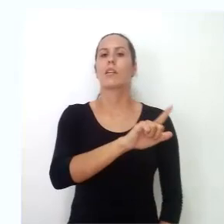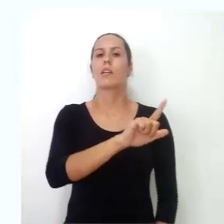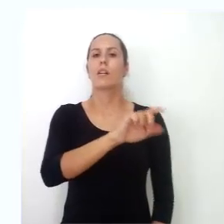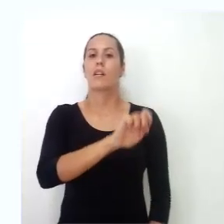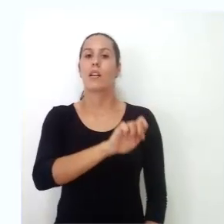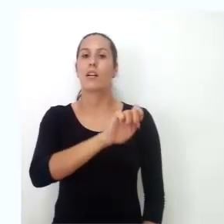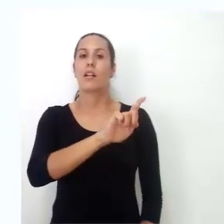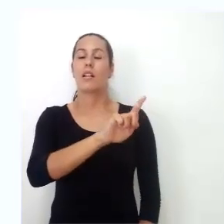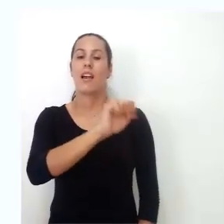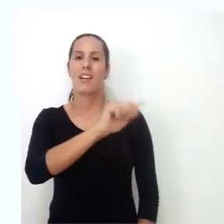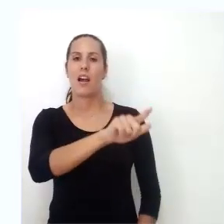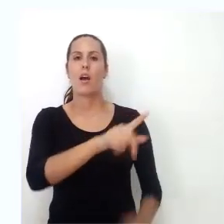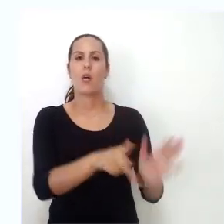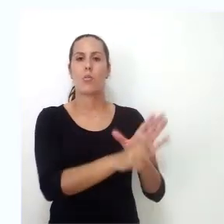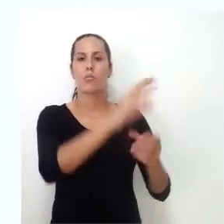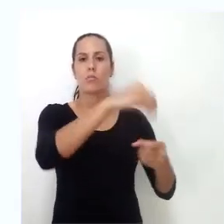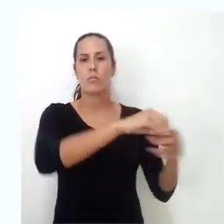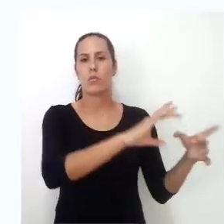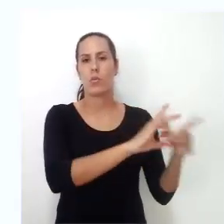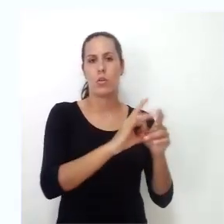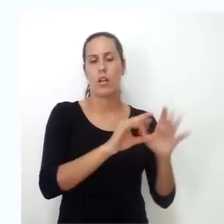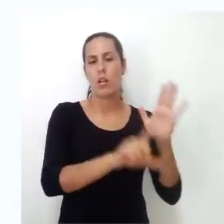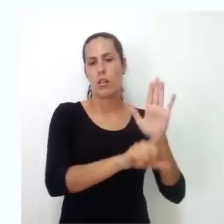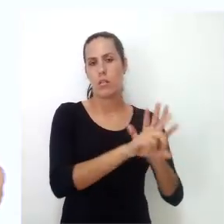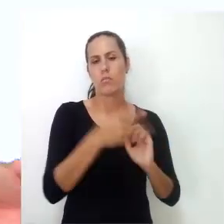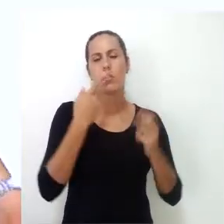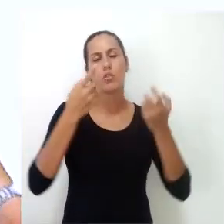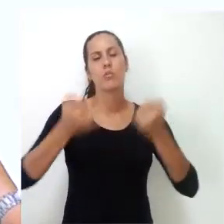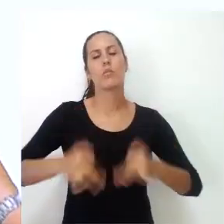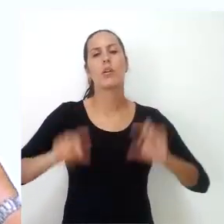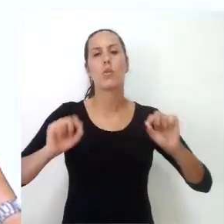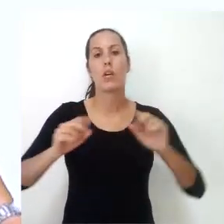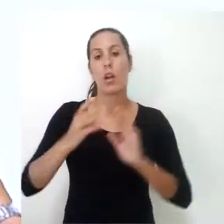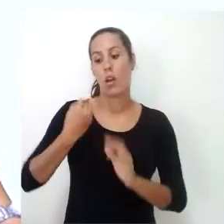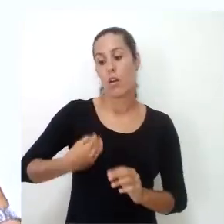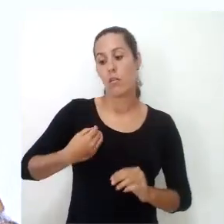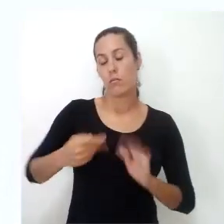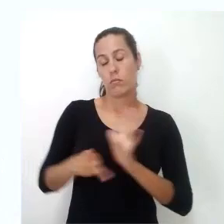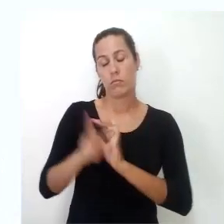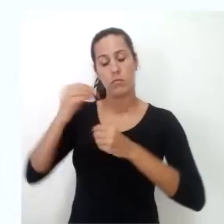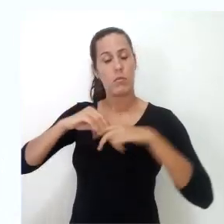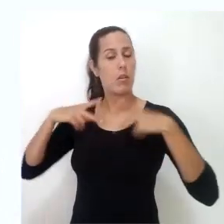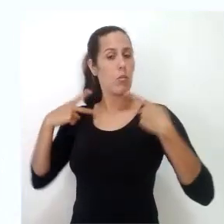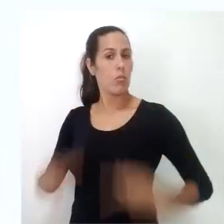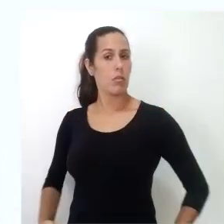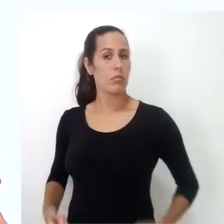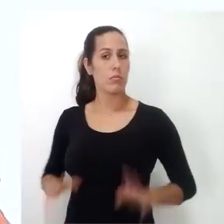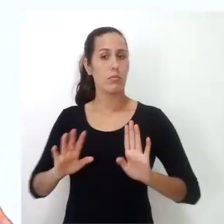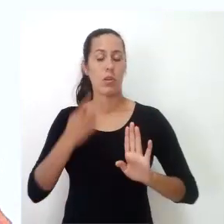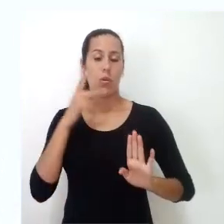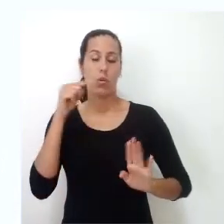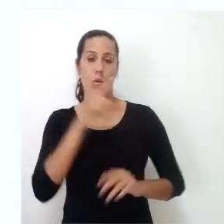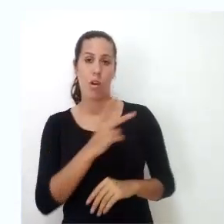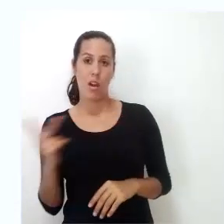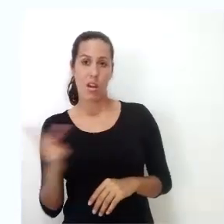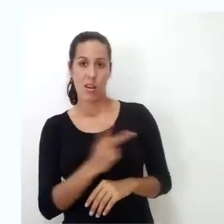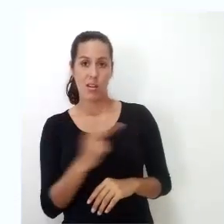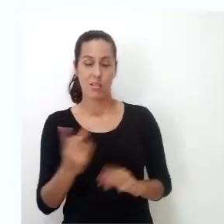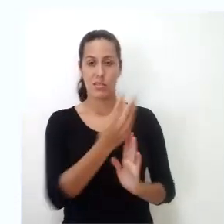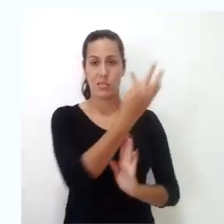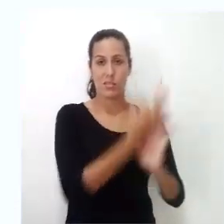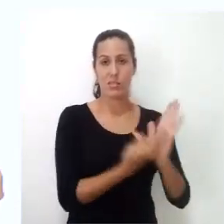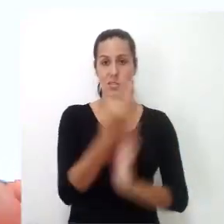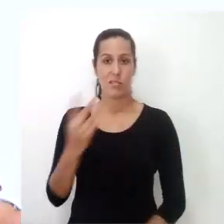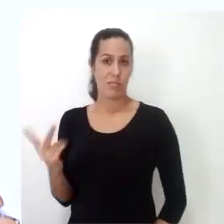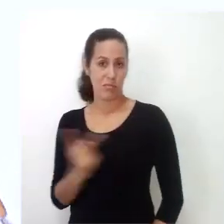conjunto, certo? Da vida humana, aquilo que eu falei, pluralidade de pensamento. Então, esses textos vão assegurar o